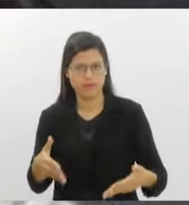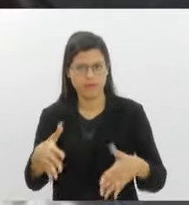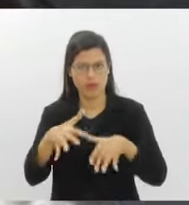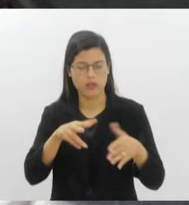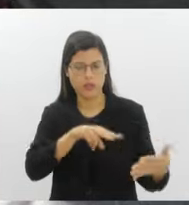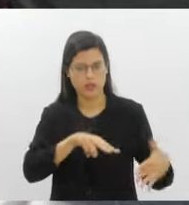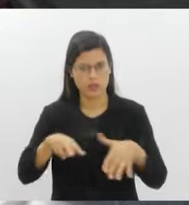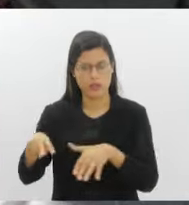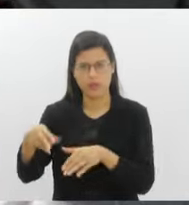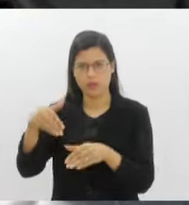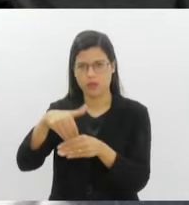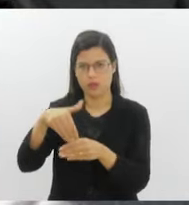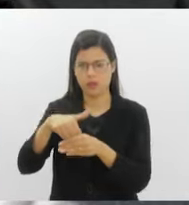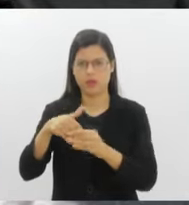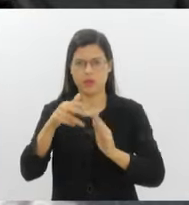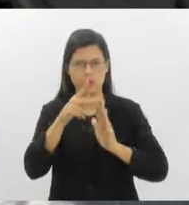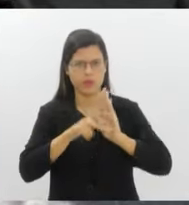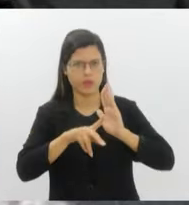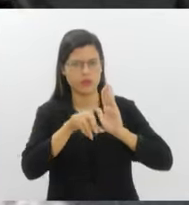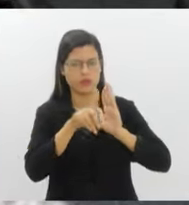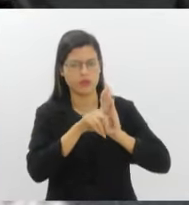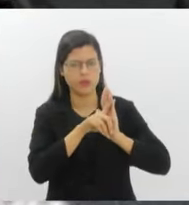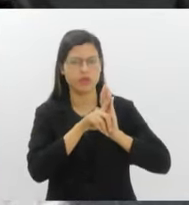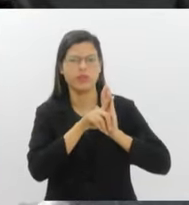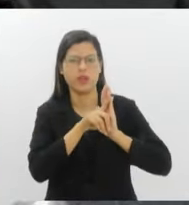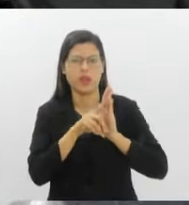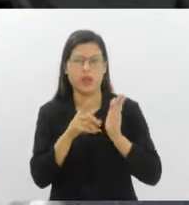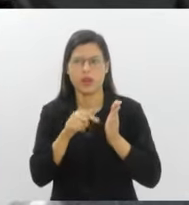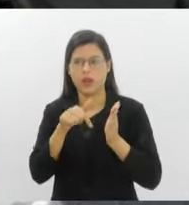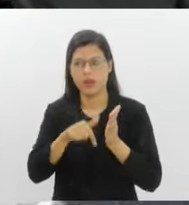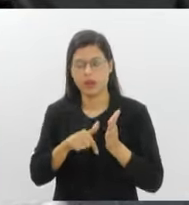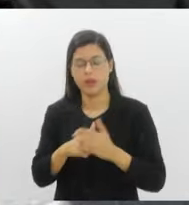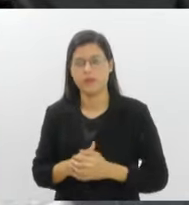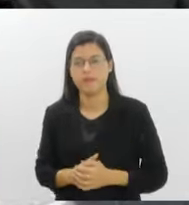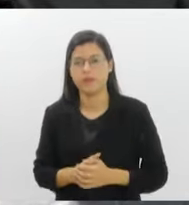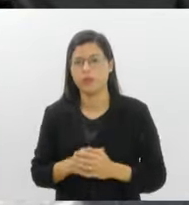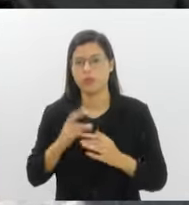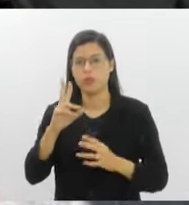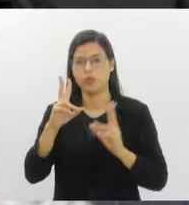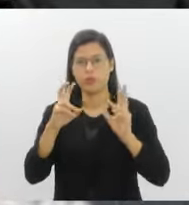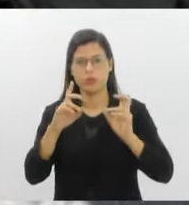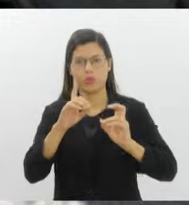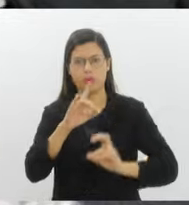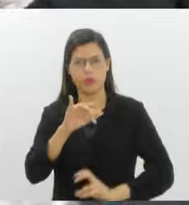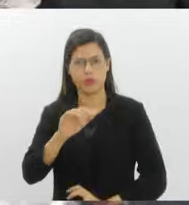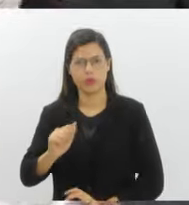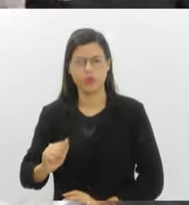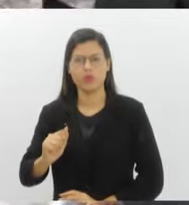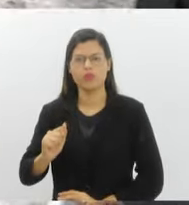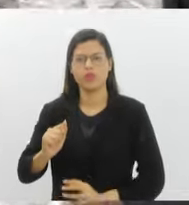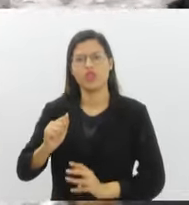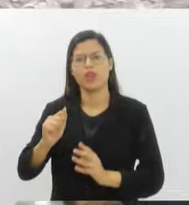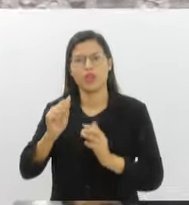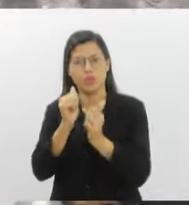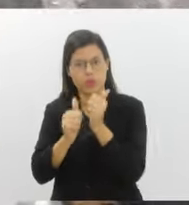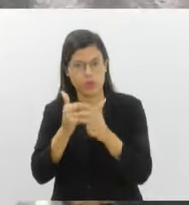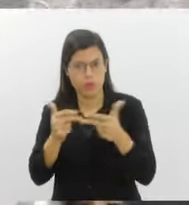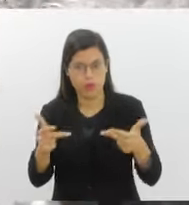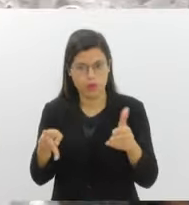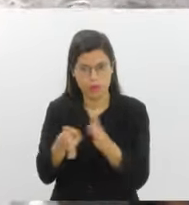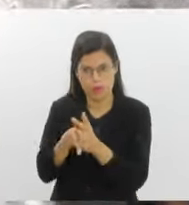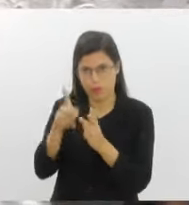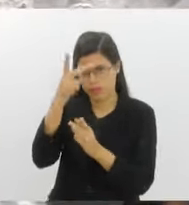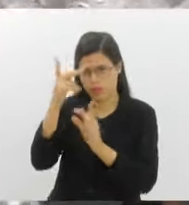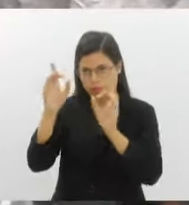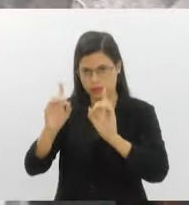votado um projeto de lei em primeira discussão aprovado aqui sobre o dia do paradesporto no estado do Rio de Janeiro,